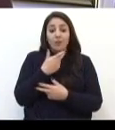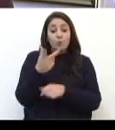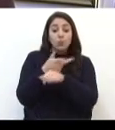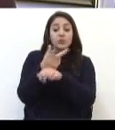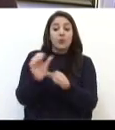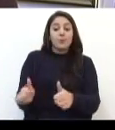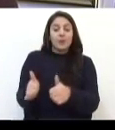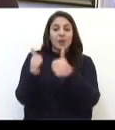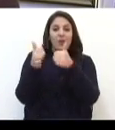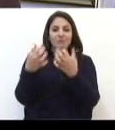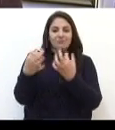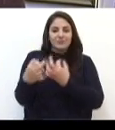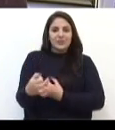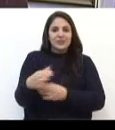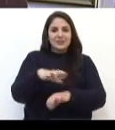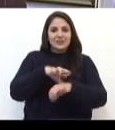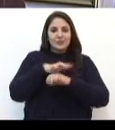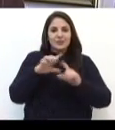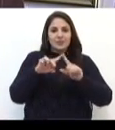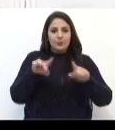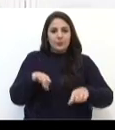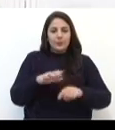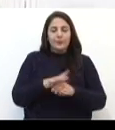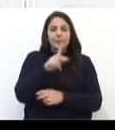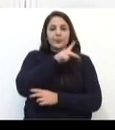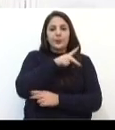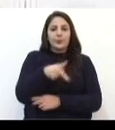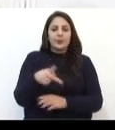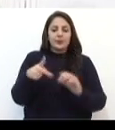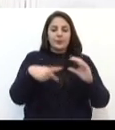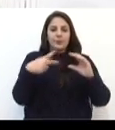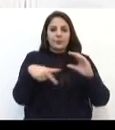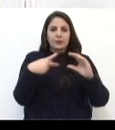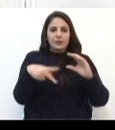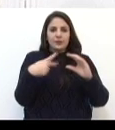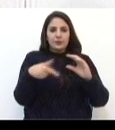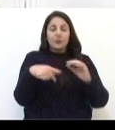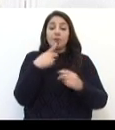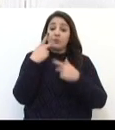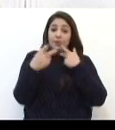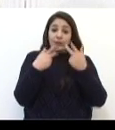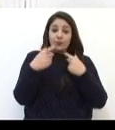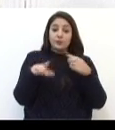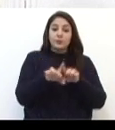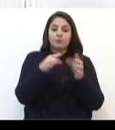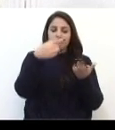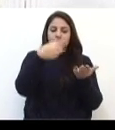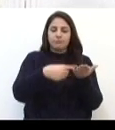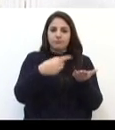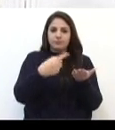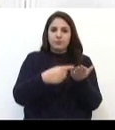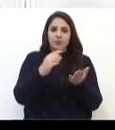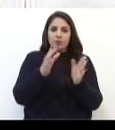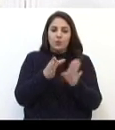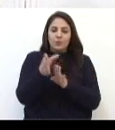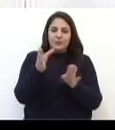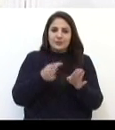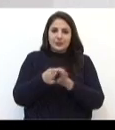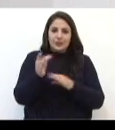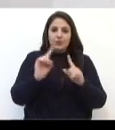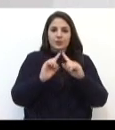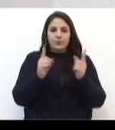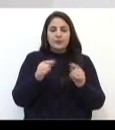a melhora da eficiência da segurança pública. O presidente da Câmara de Vereadores destacou o comprometimento do